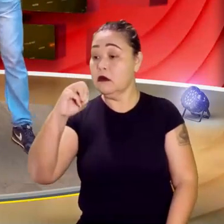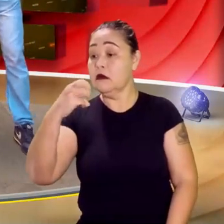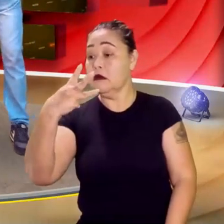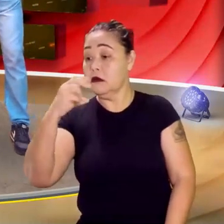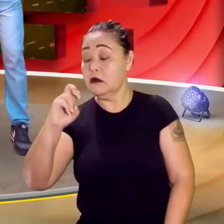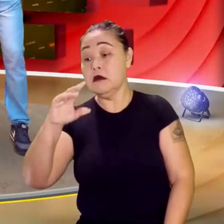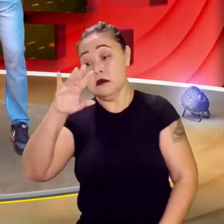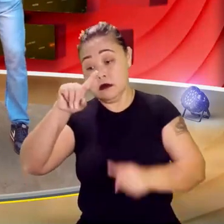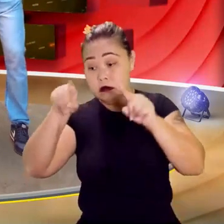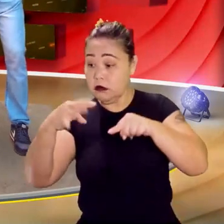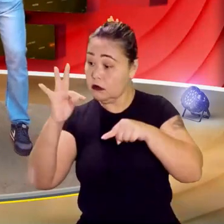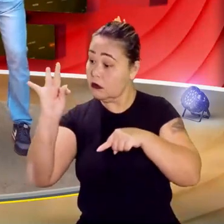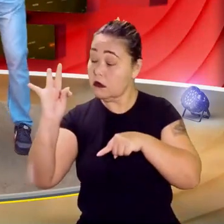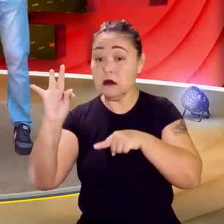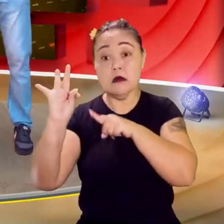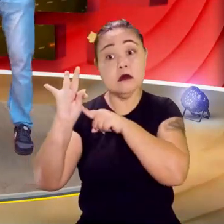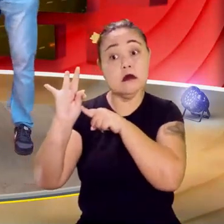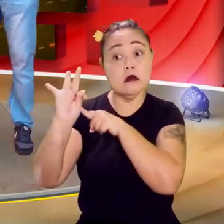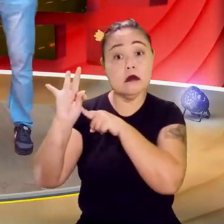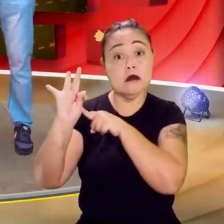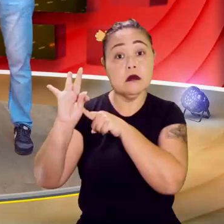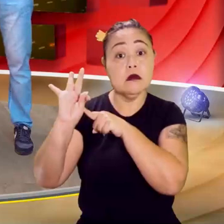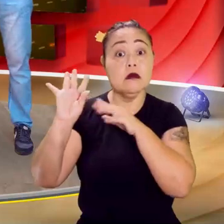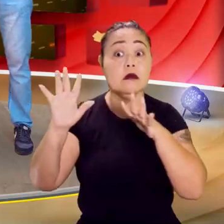1,035 elevado a t.